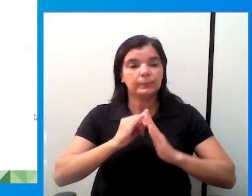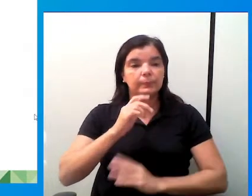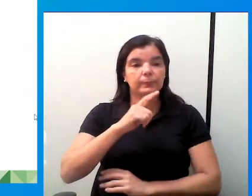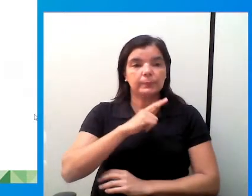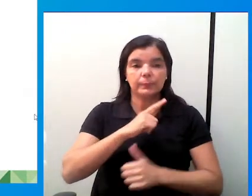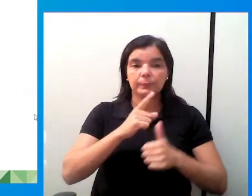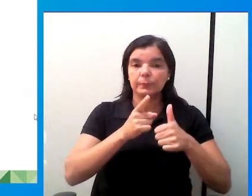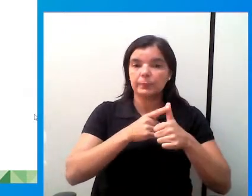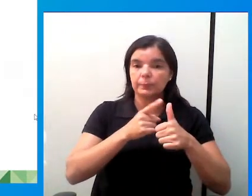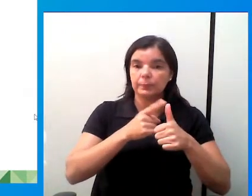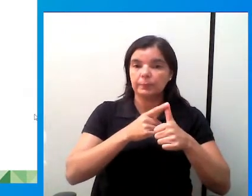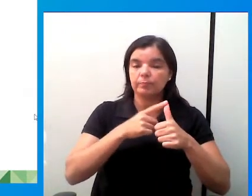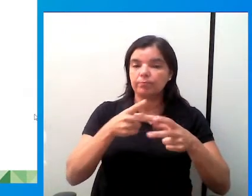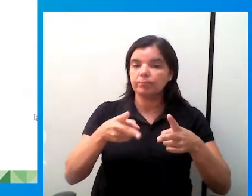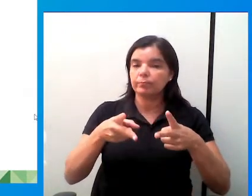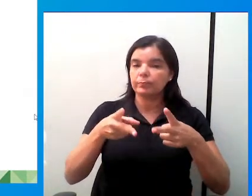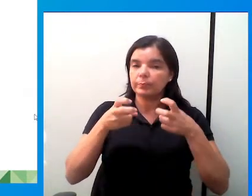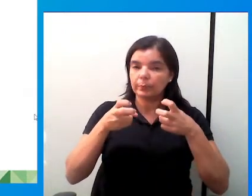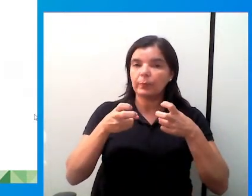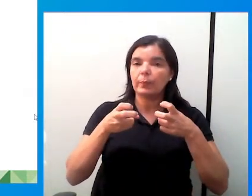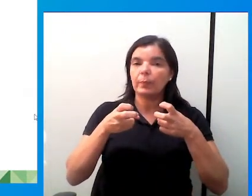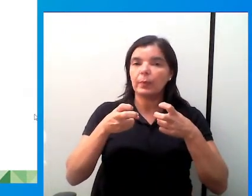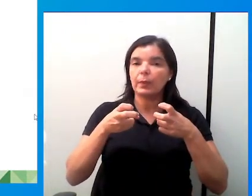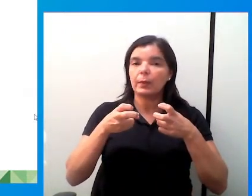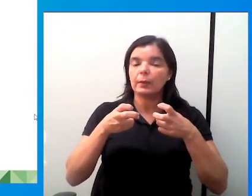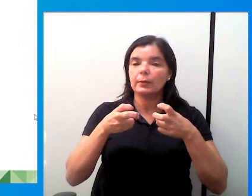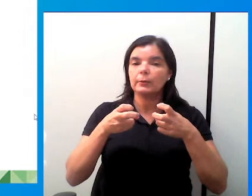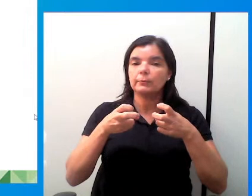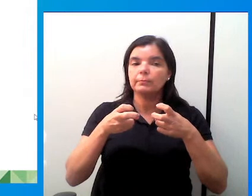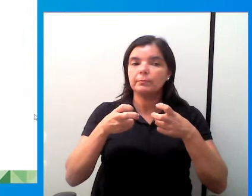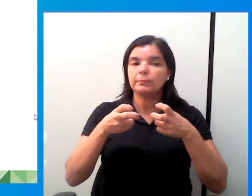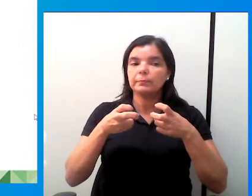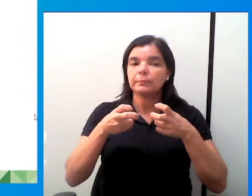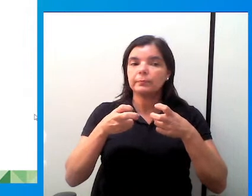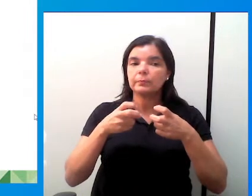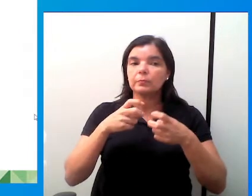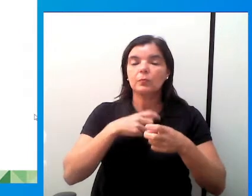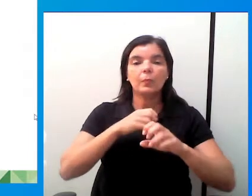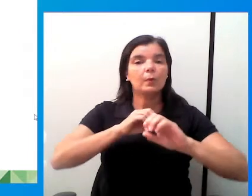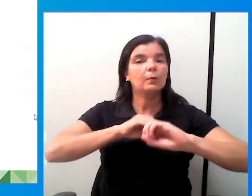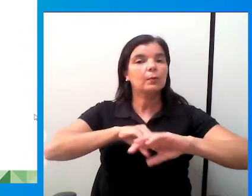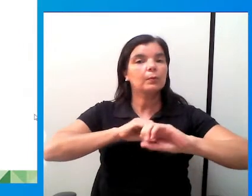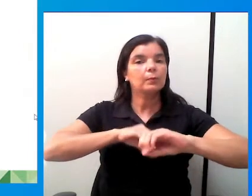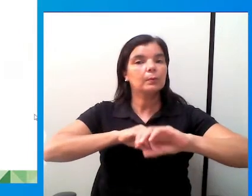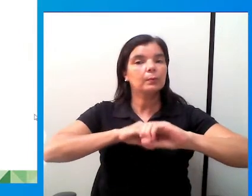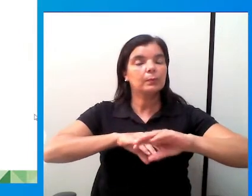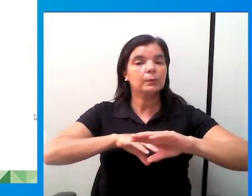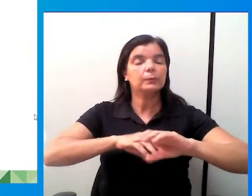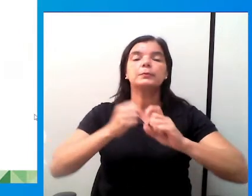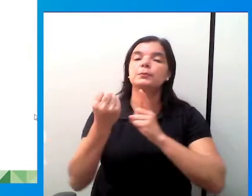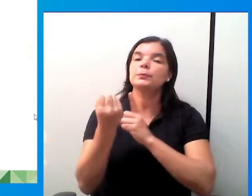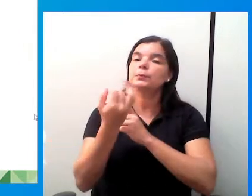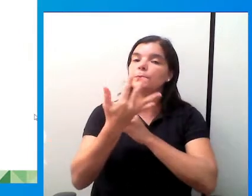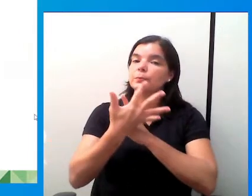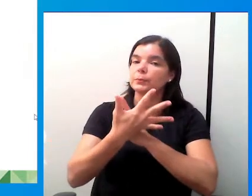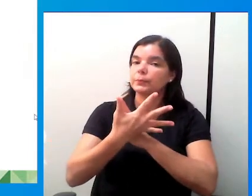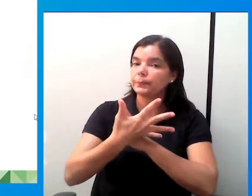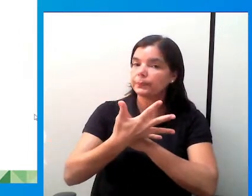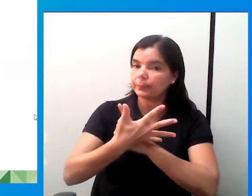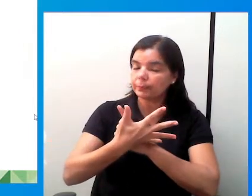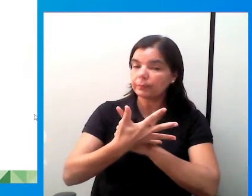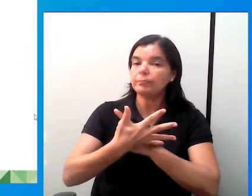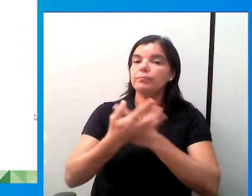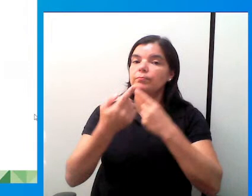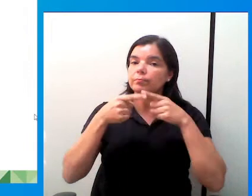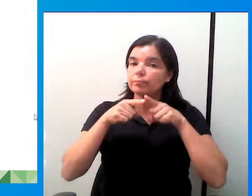temos, primeiro, uma percepção de que ensino, extensão e a pesquisa precisam caminhar